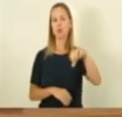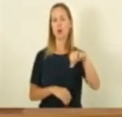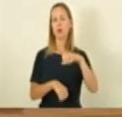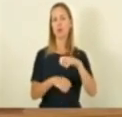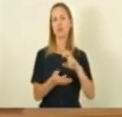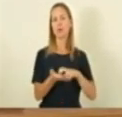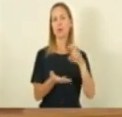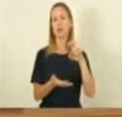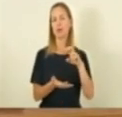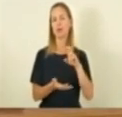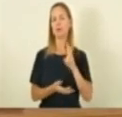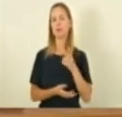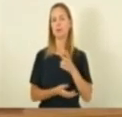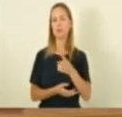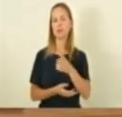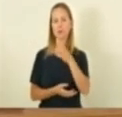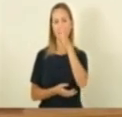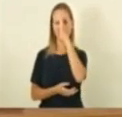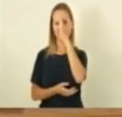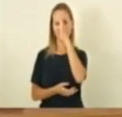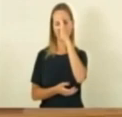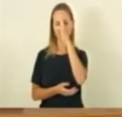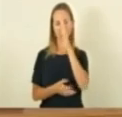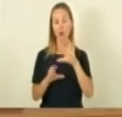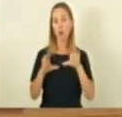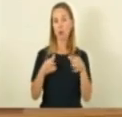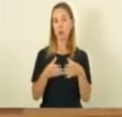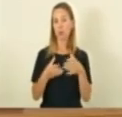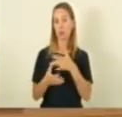Reuniões extras da Comissão de Saúde ainda.